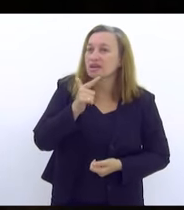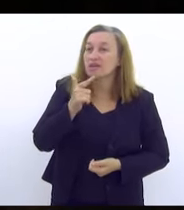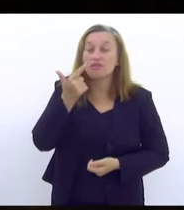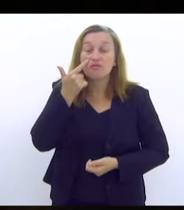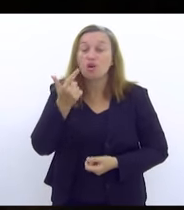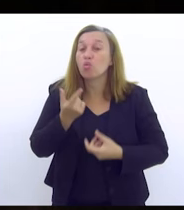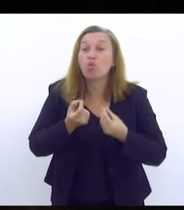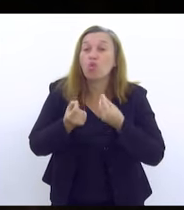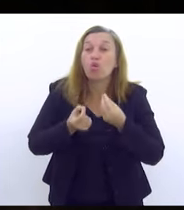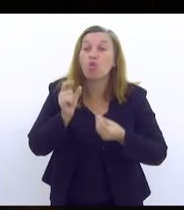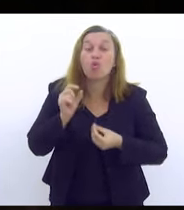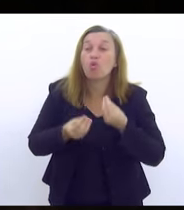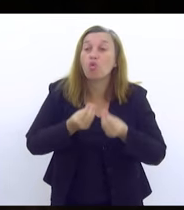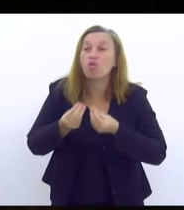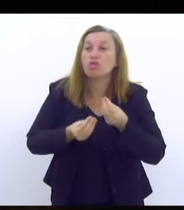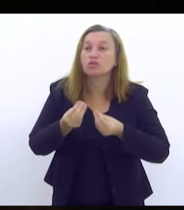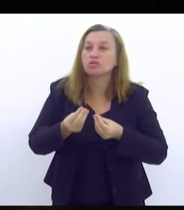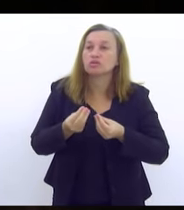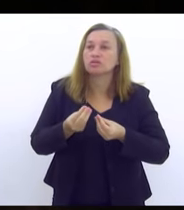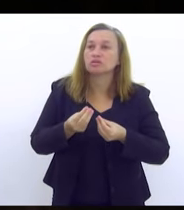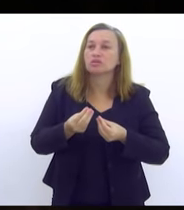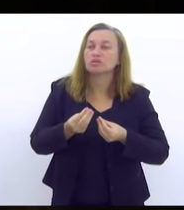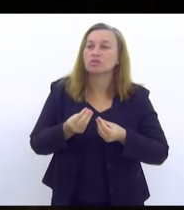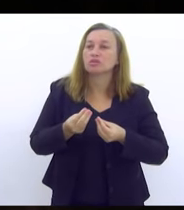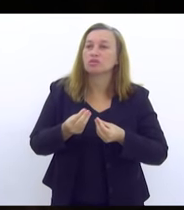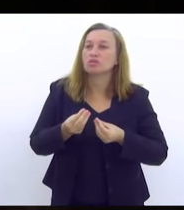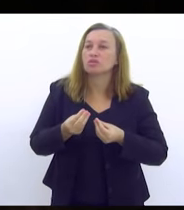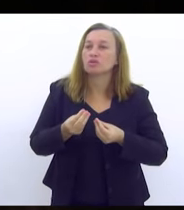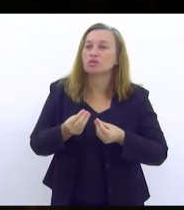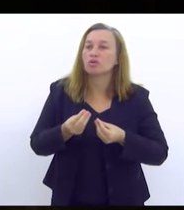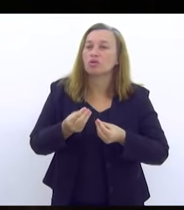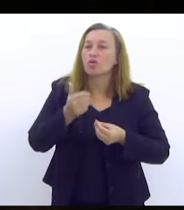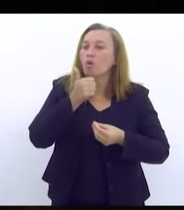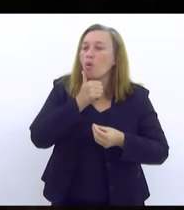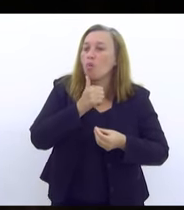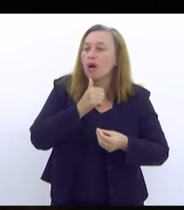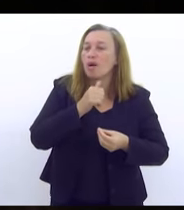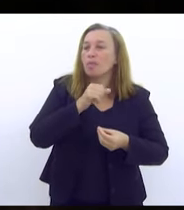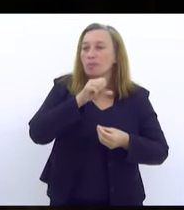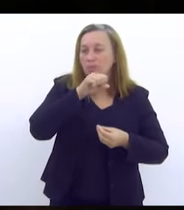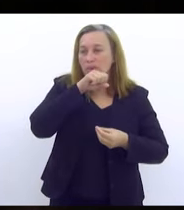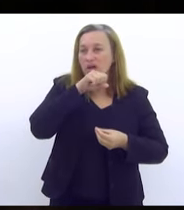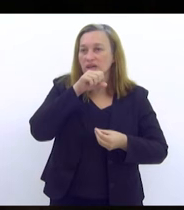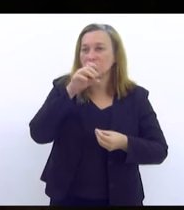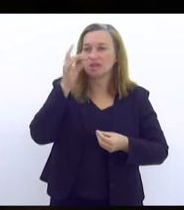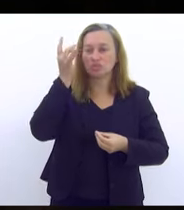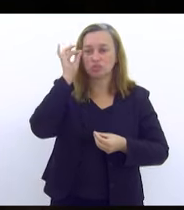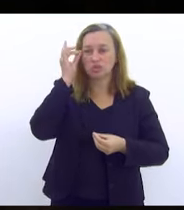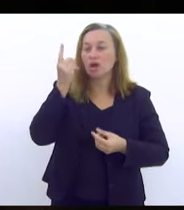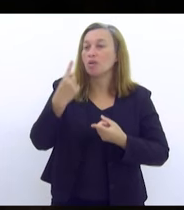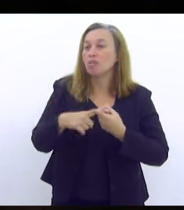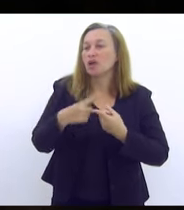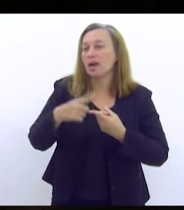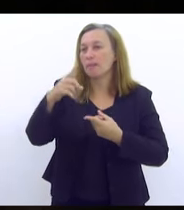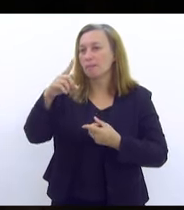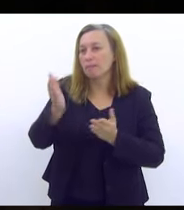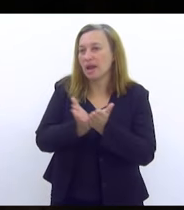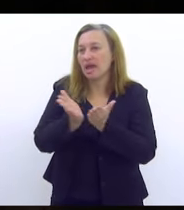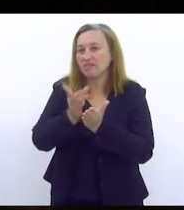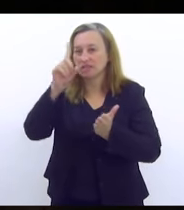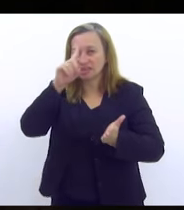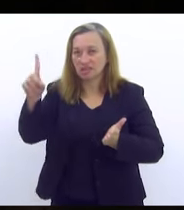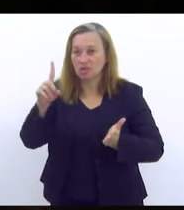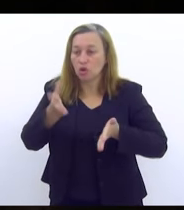elas como um útero espiritual. Porque a Bíblia diz assim: ora,